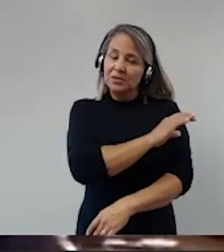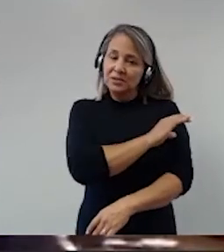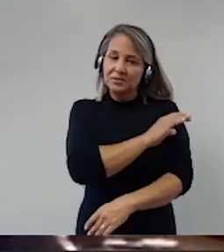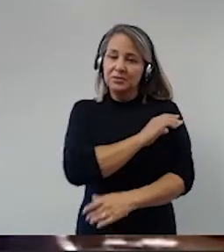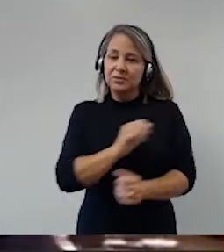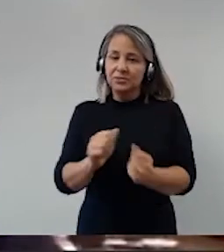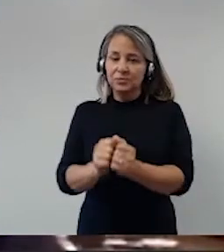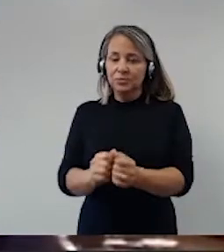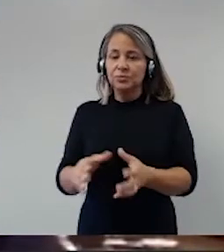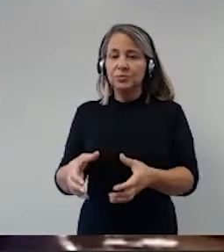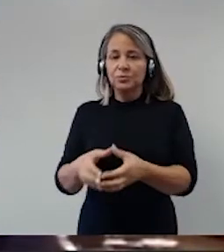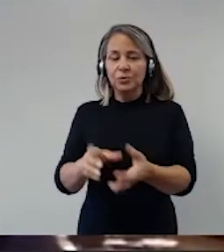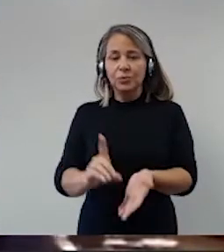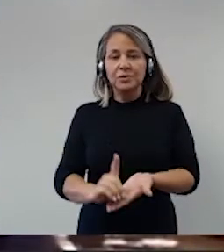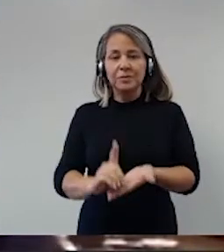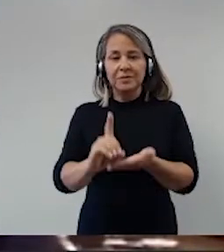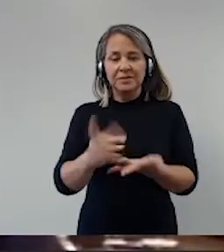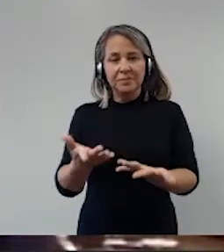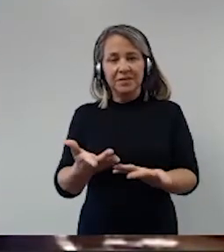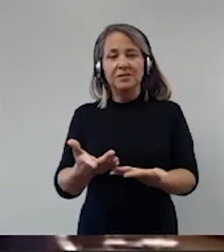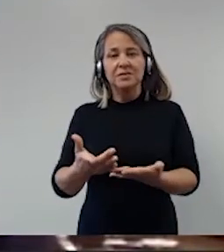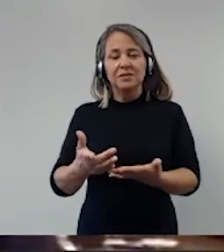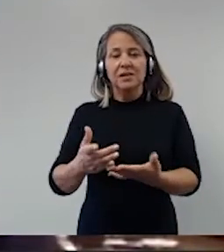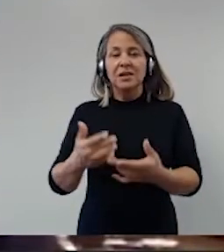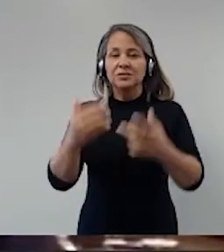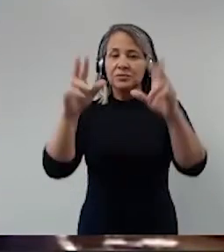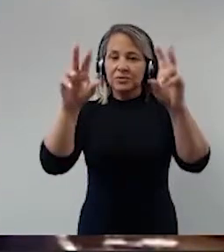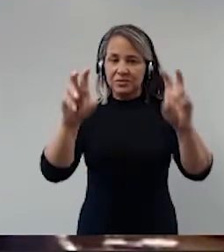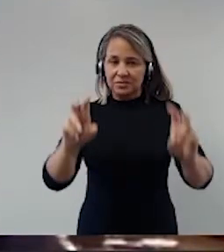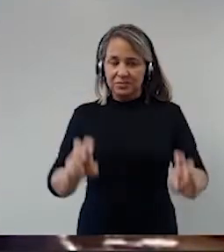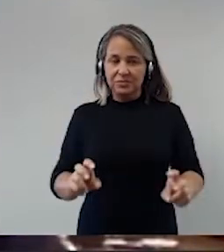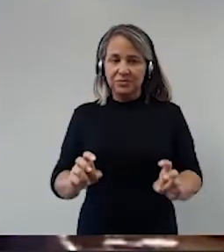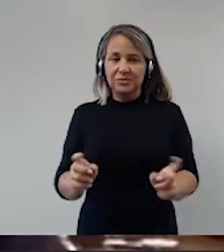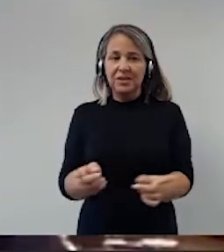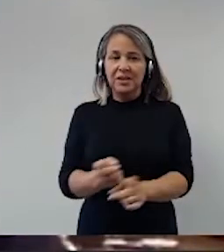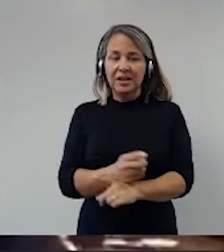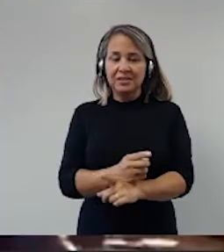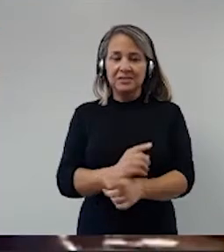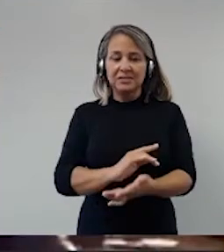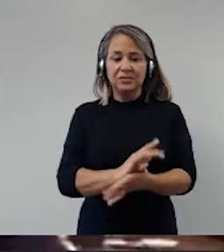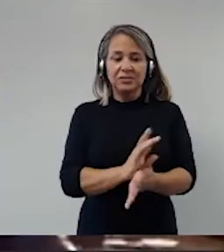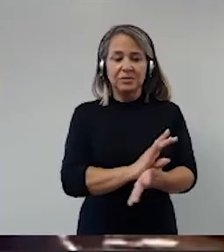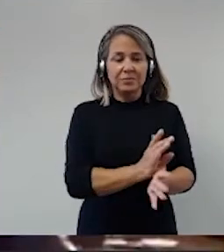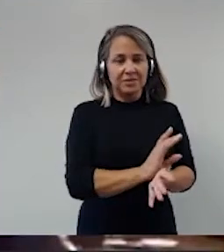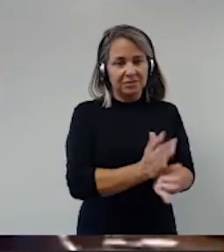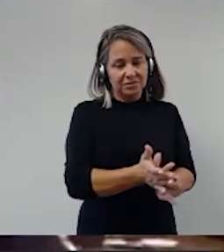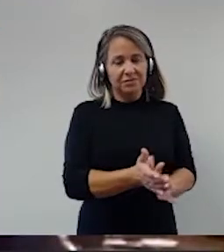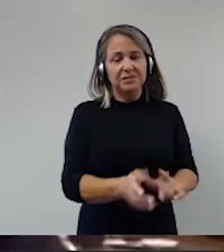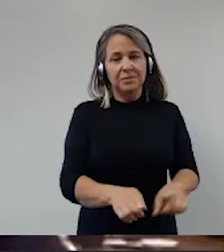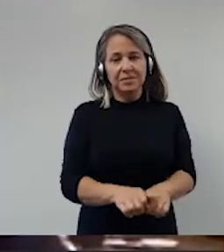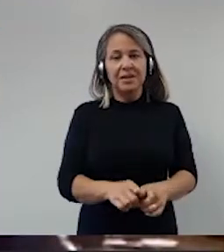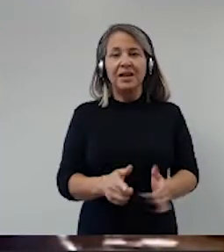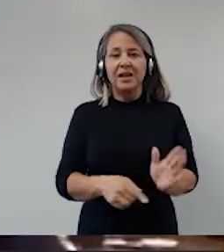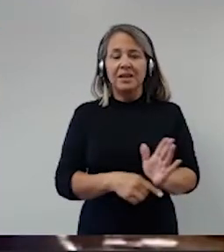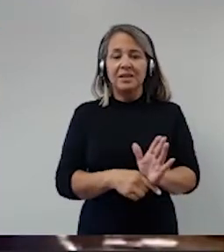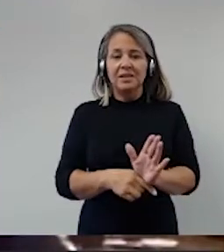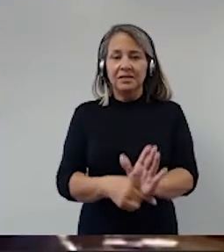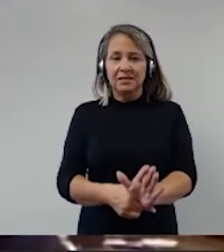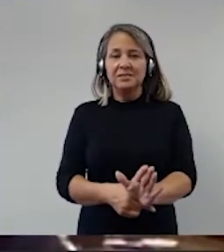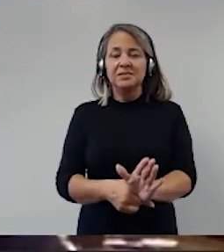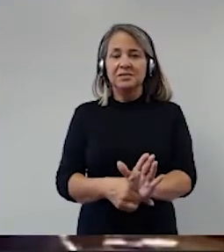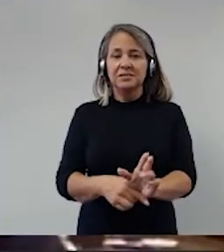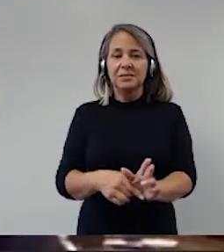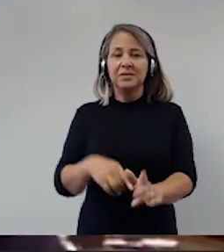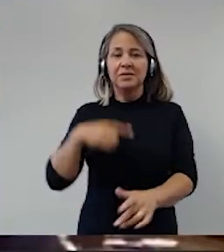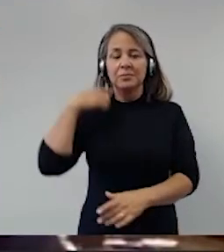do Departamento de Assuntos Antidiscriminatórios do IBCCRIM e foi assessora de advocacia e